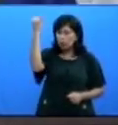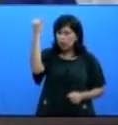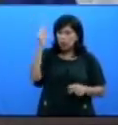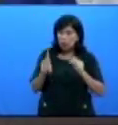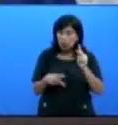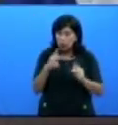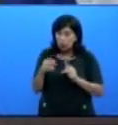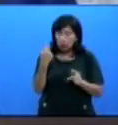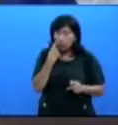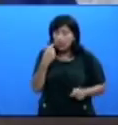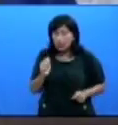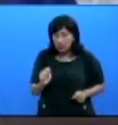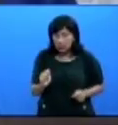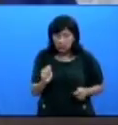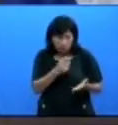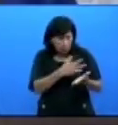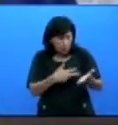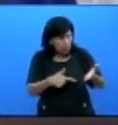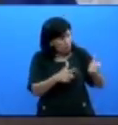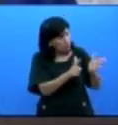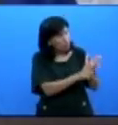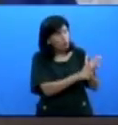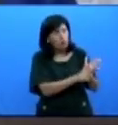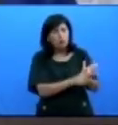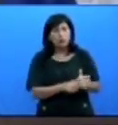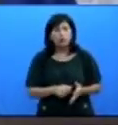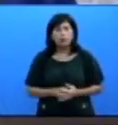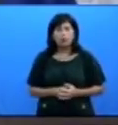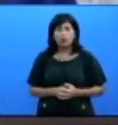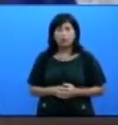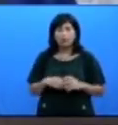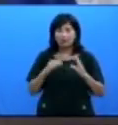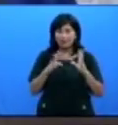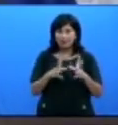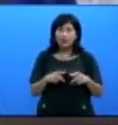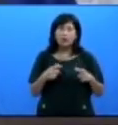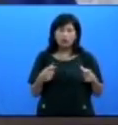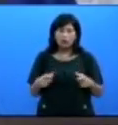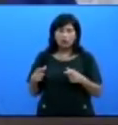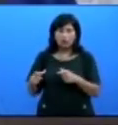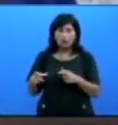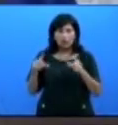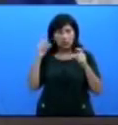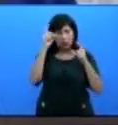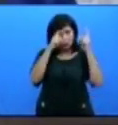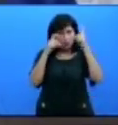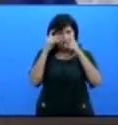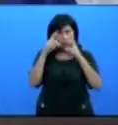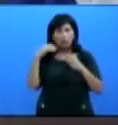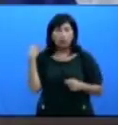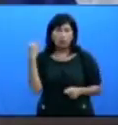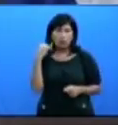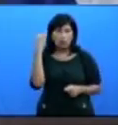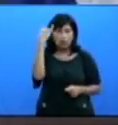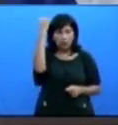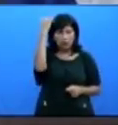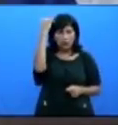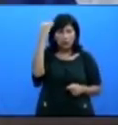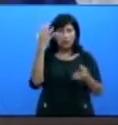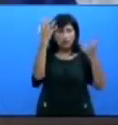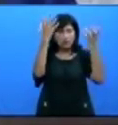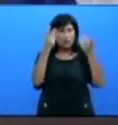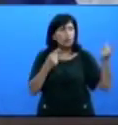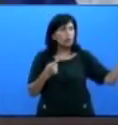em infraestrutura, seja em outros serviços públicos, né, quanta coisa importante. Mas a gente queria trazer